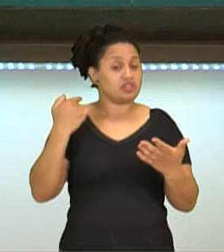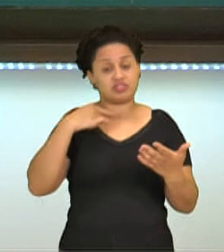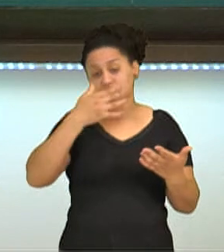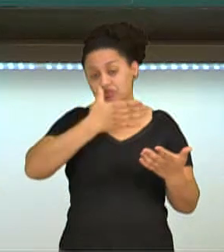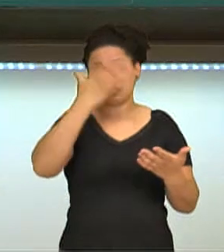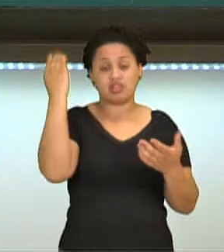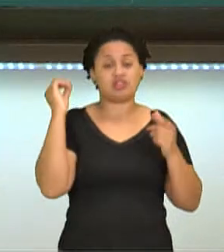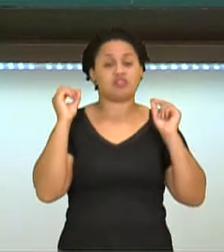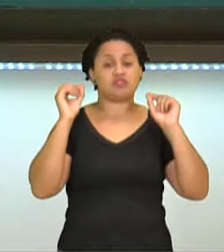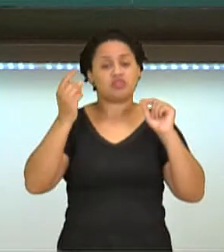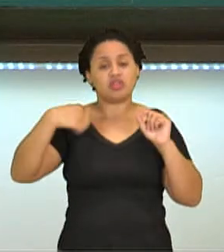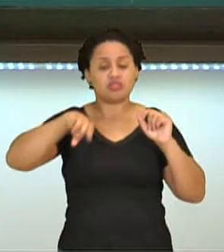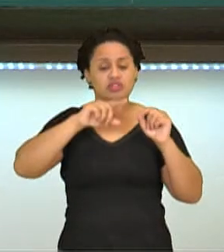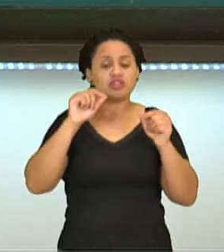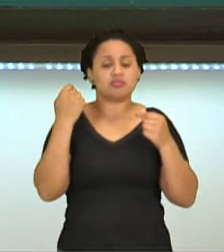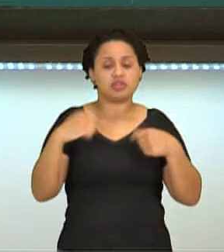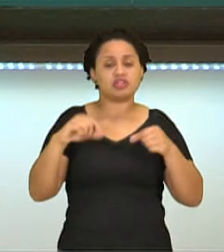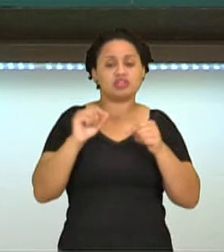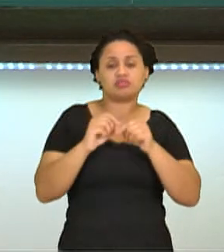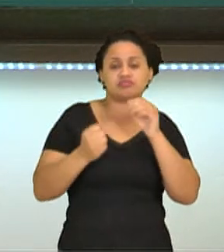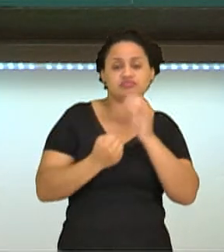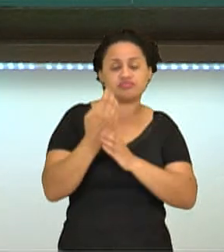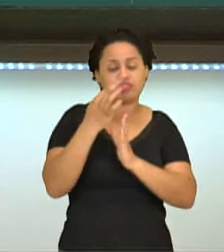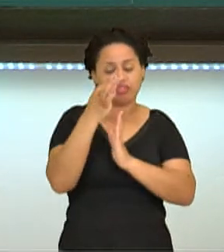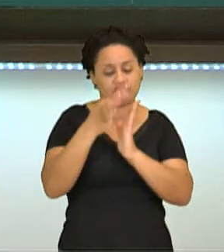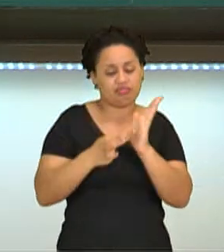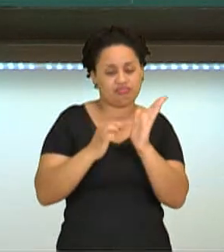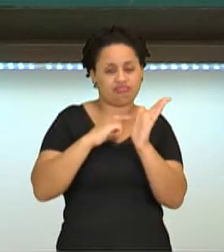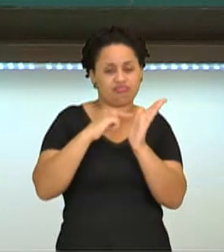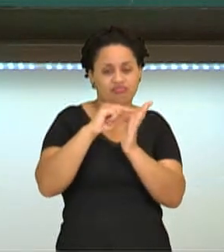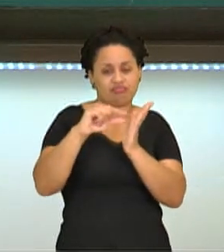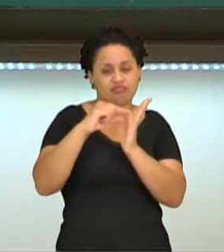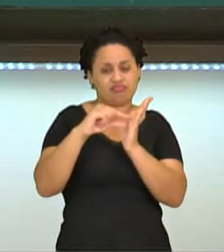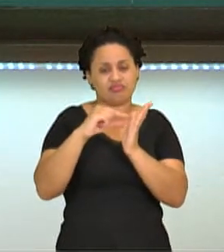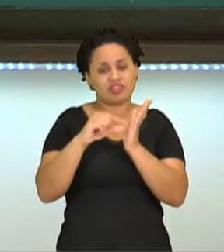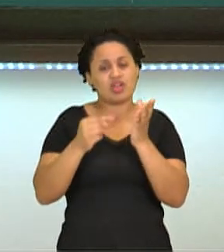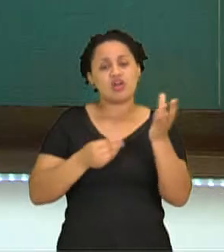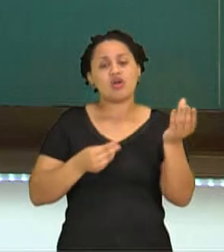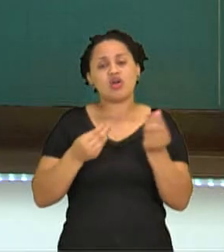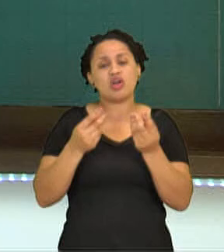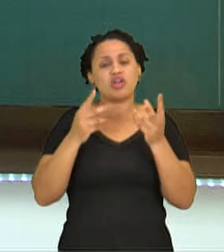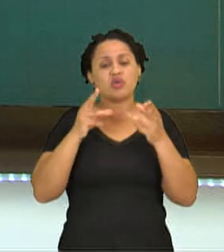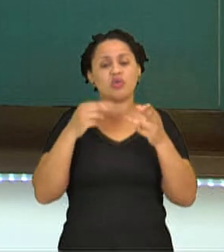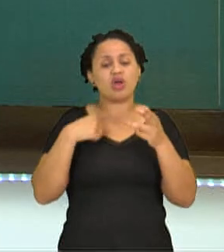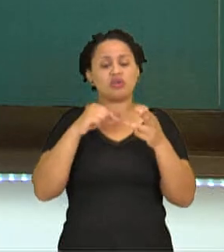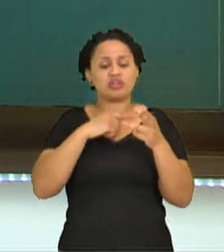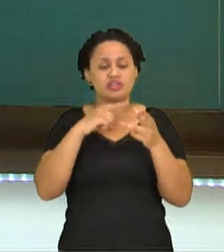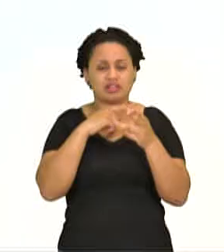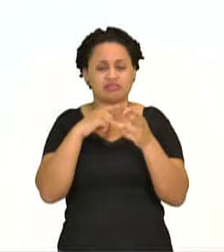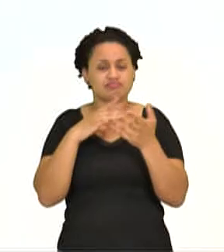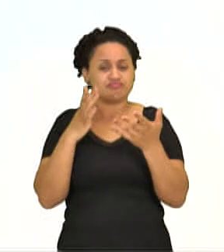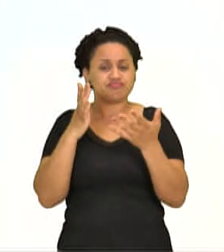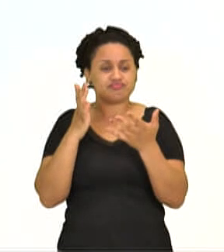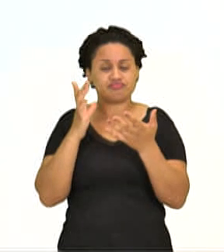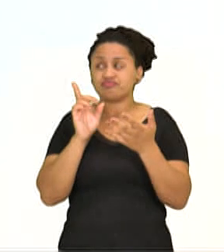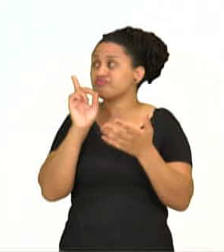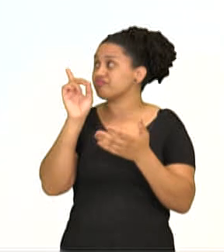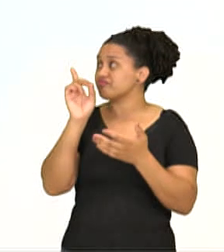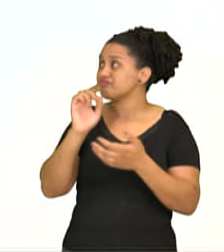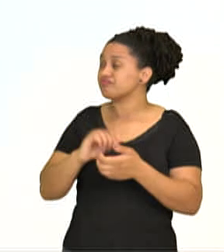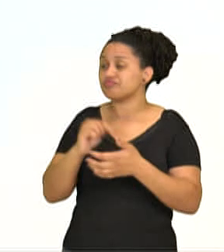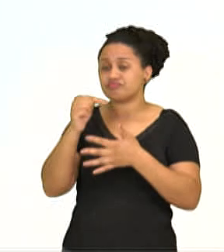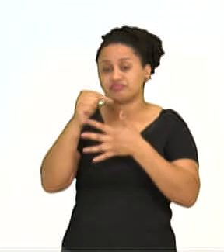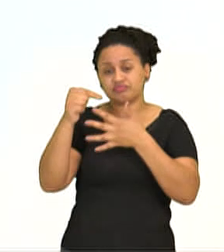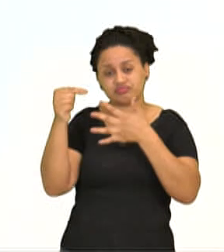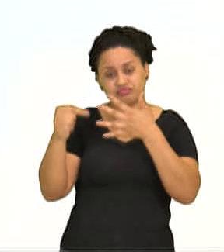vocês precisam produzir uma ficha técnica igualzinha a essa que nós temos aqui. Escolha quem